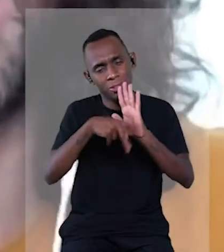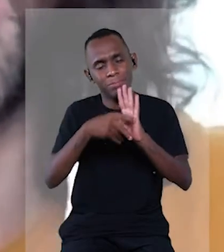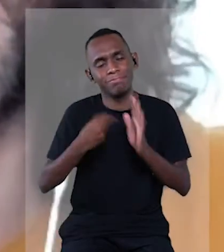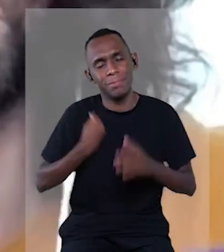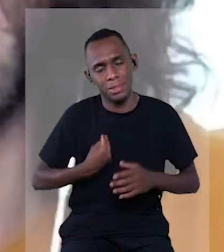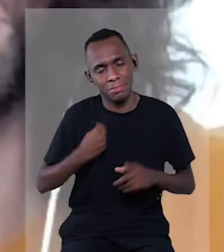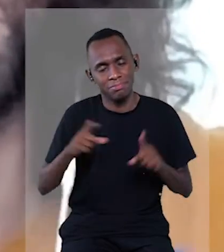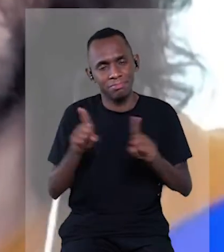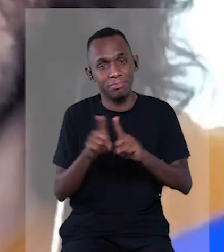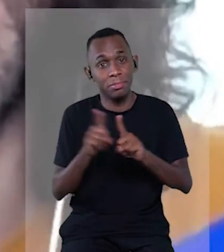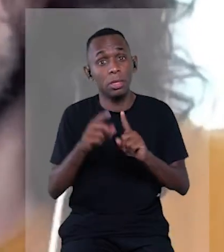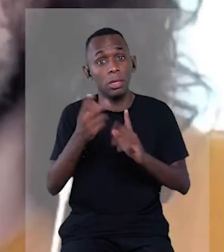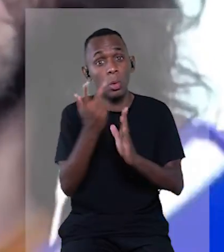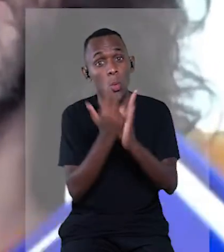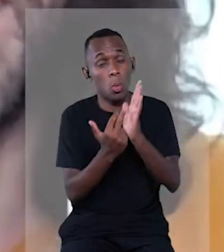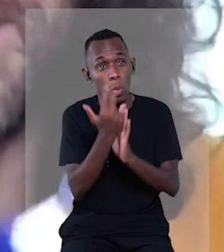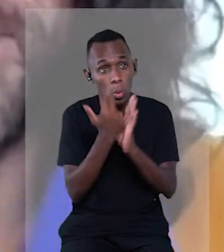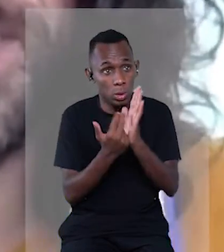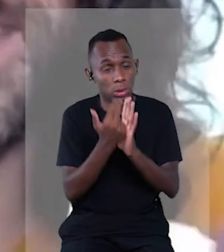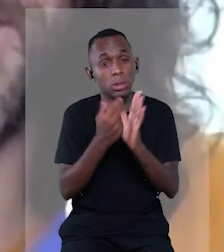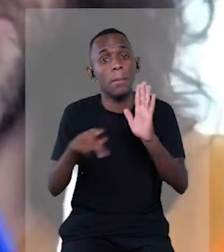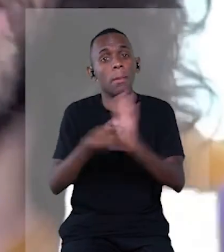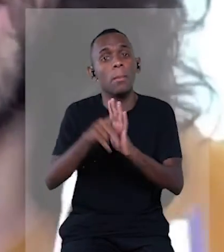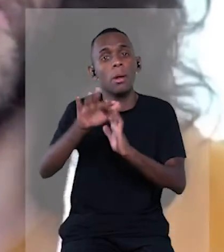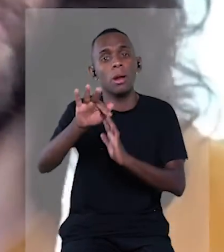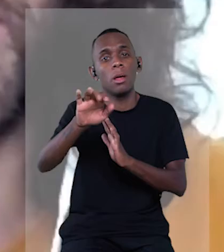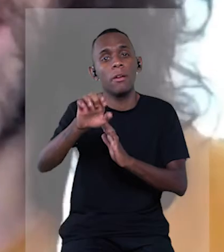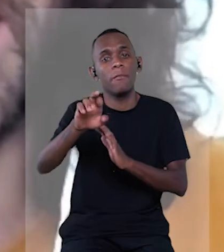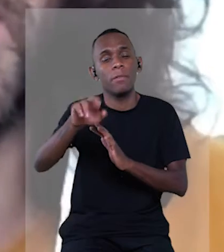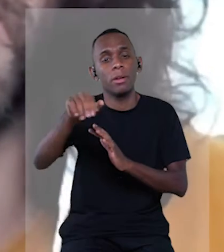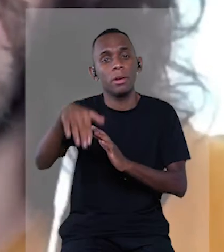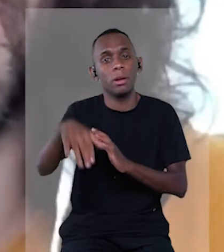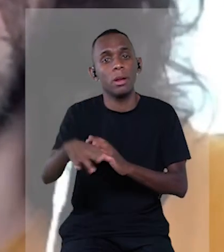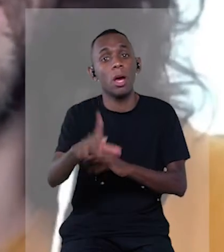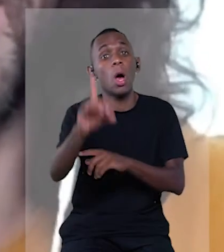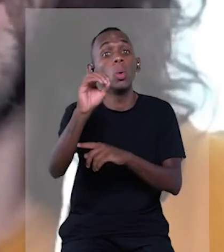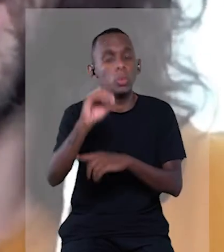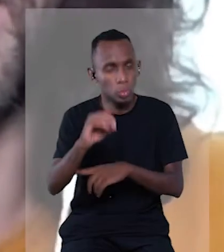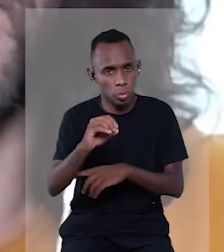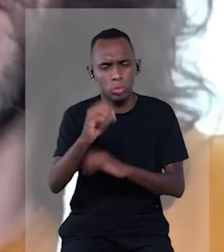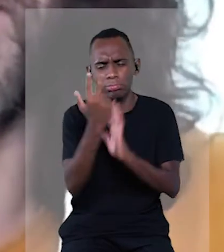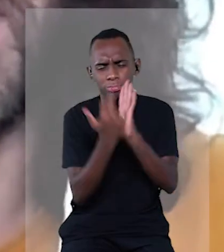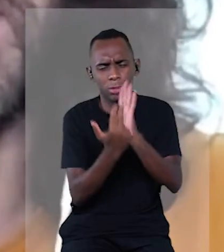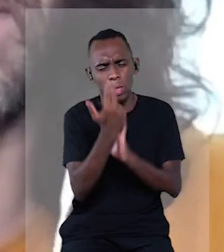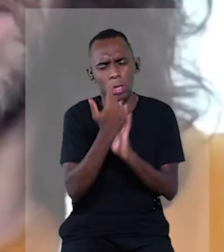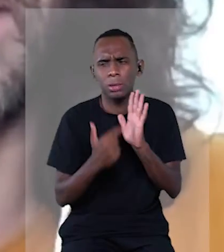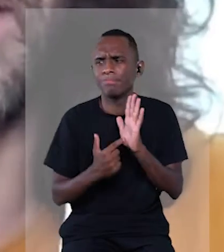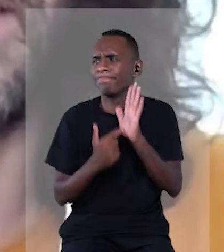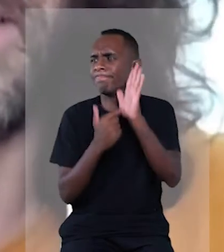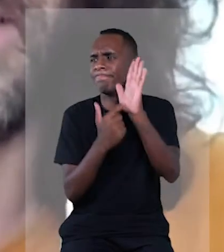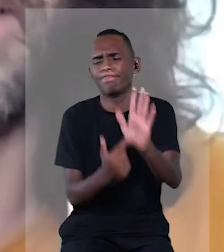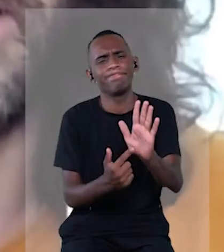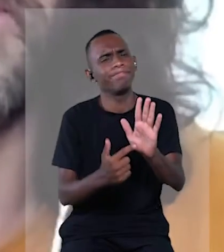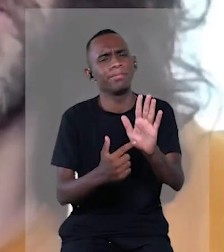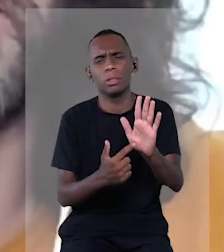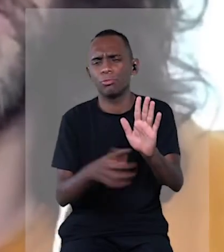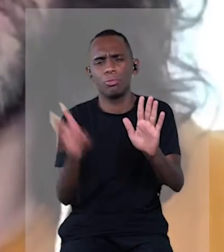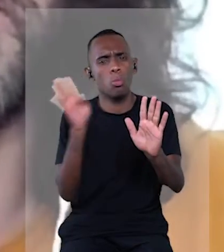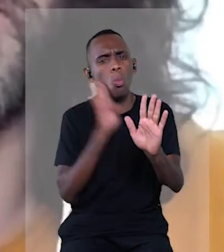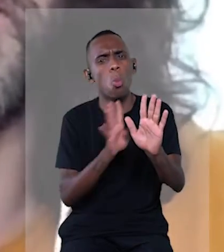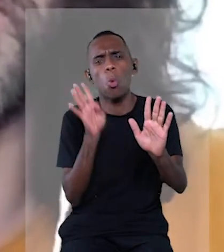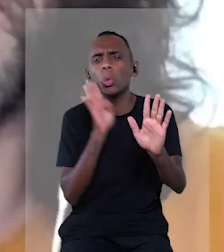do projeto. Diogo participou também. As ilustrações são do Fernando Poletti, que é um cara É isso que eu ia falar. As artista. ilustrações também, assim,